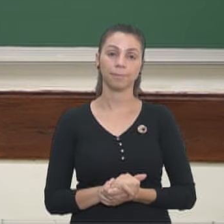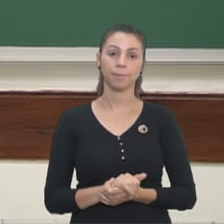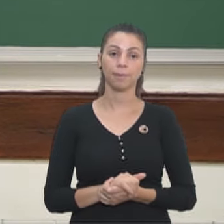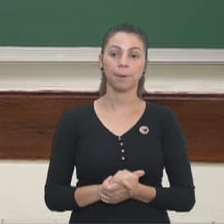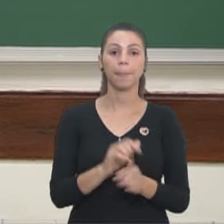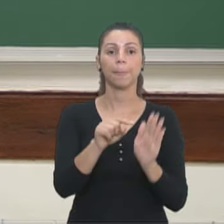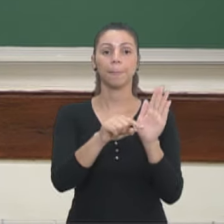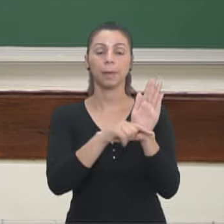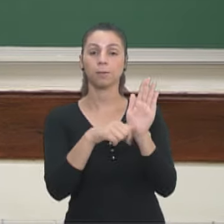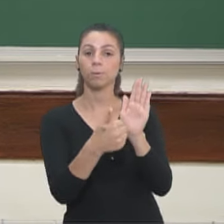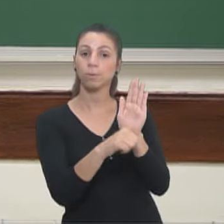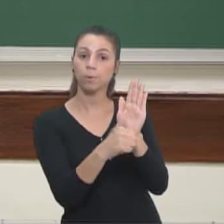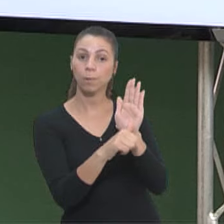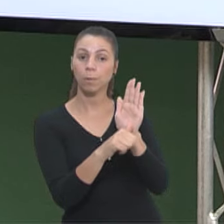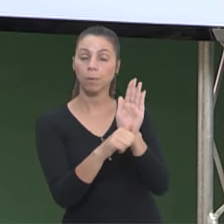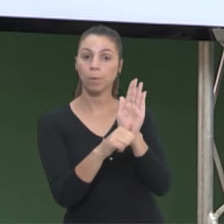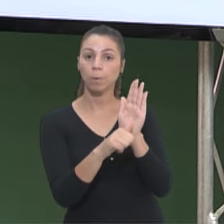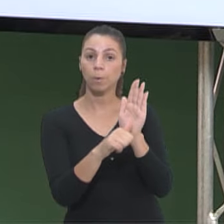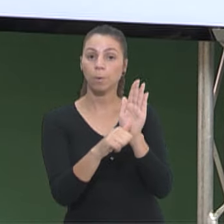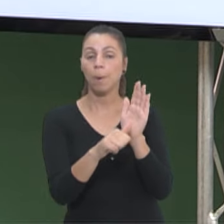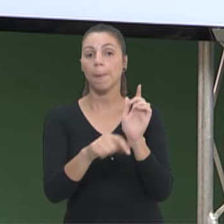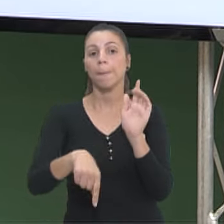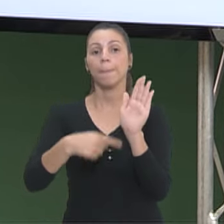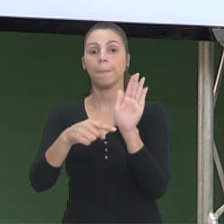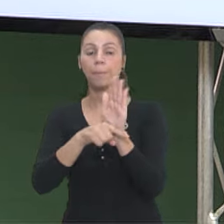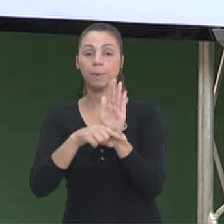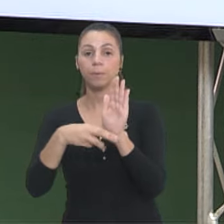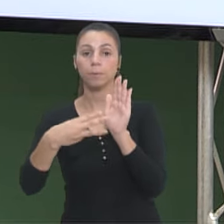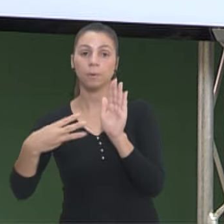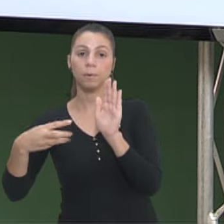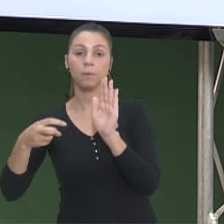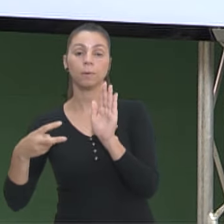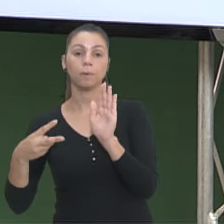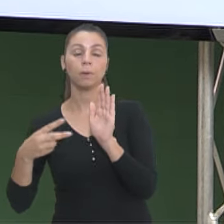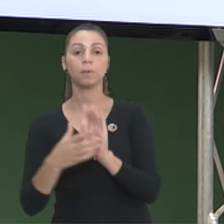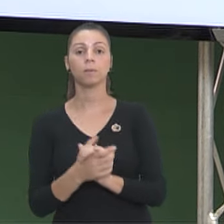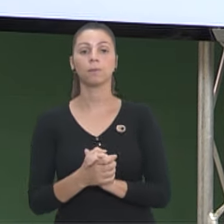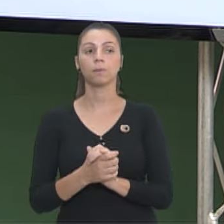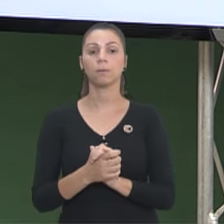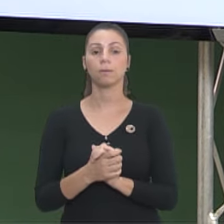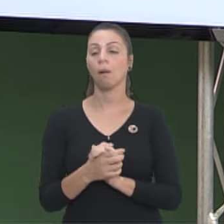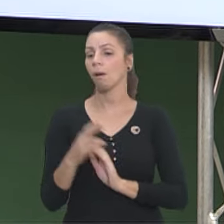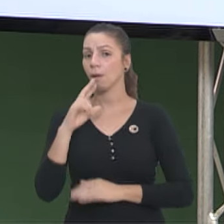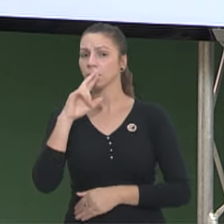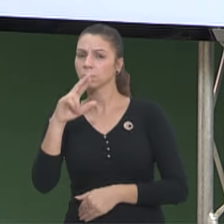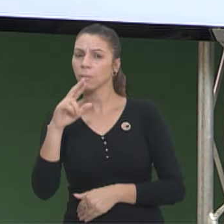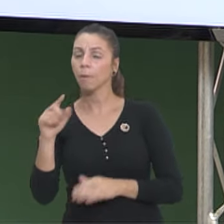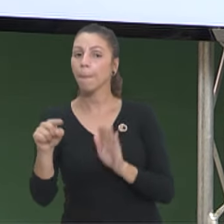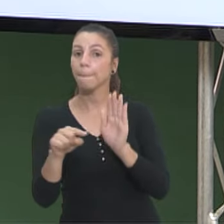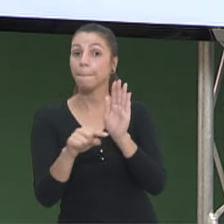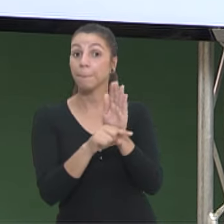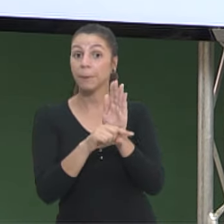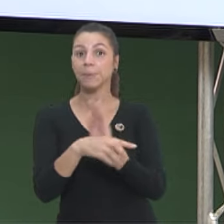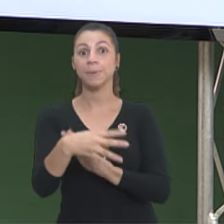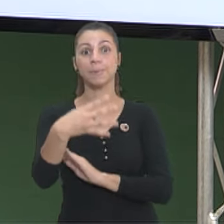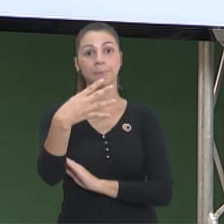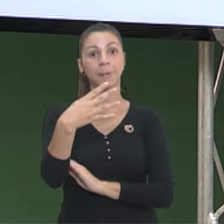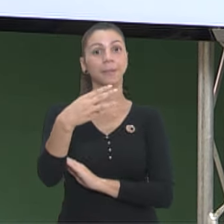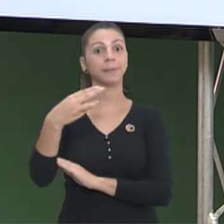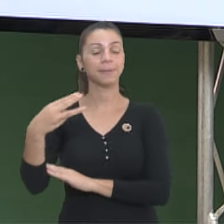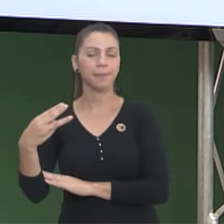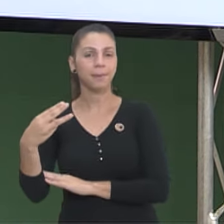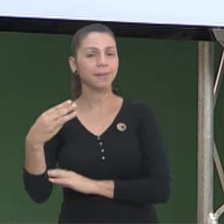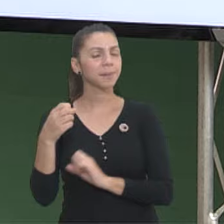Menos 11, menos 32, que vai dar menos 43. Tudo